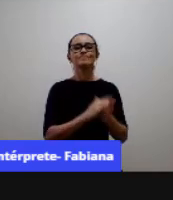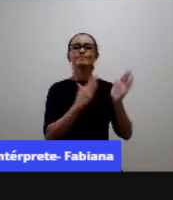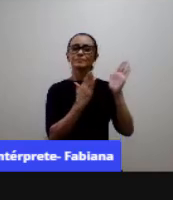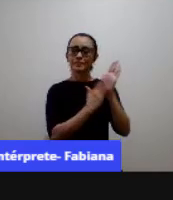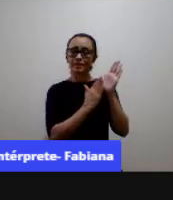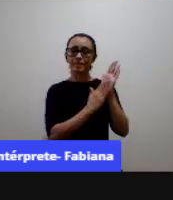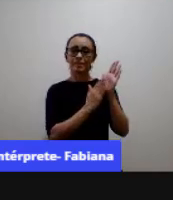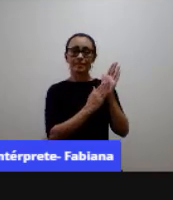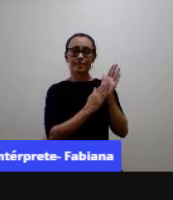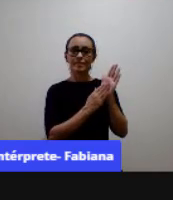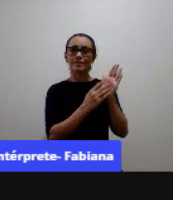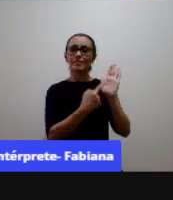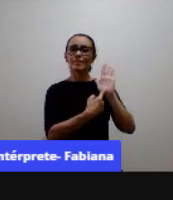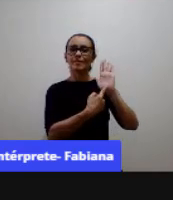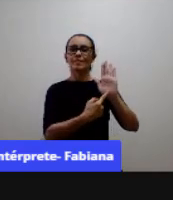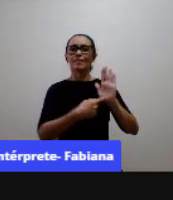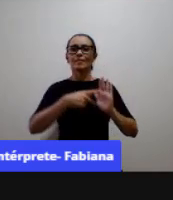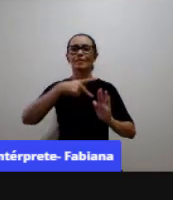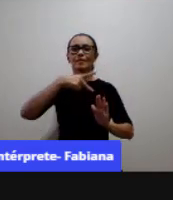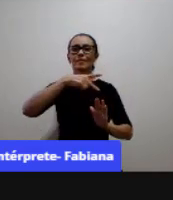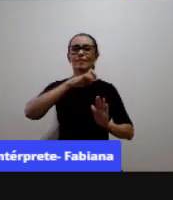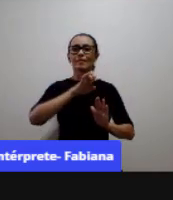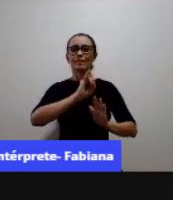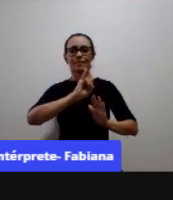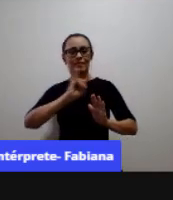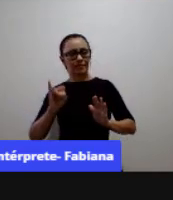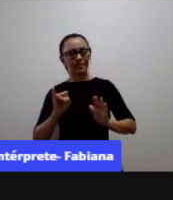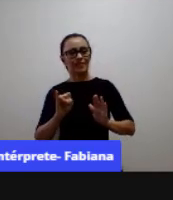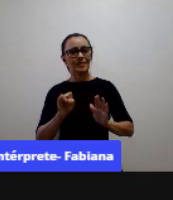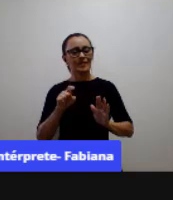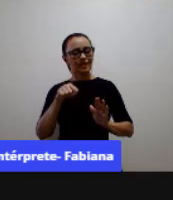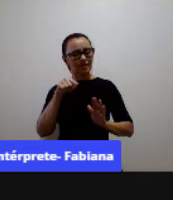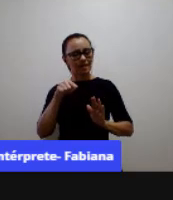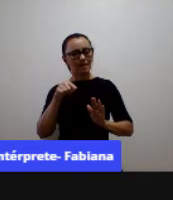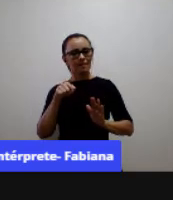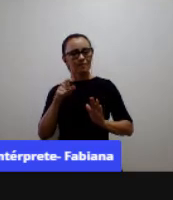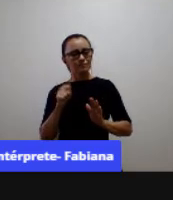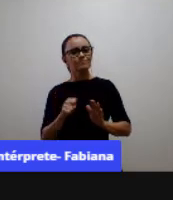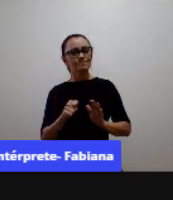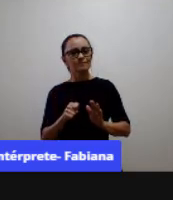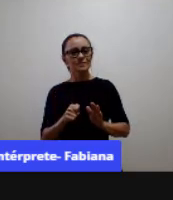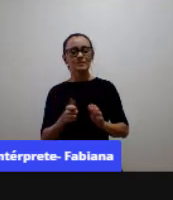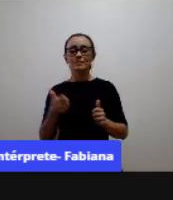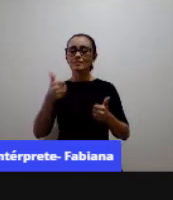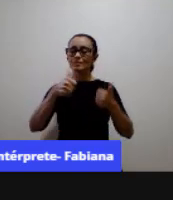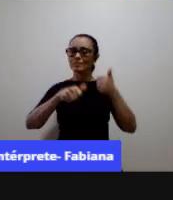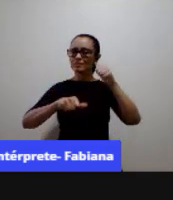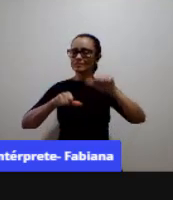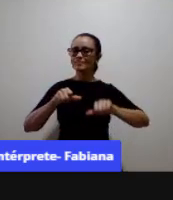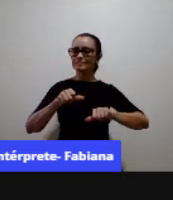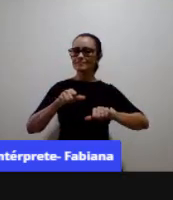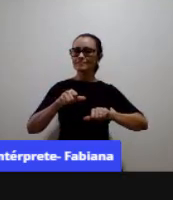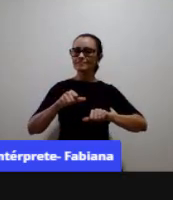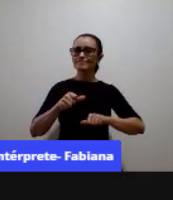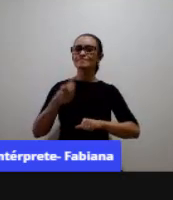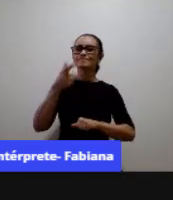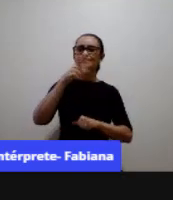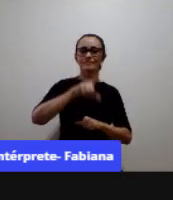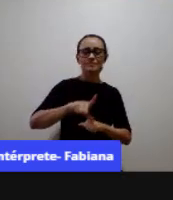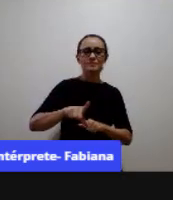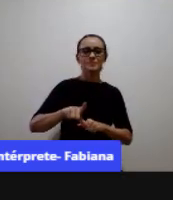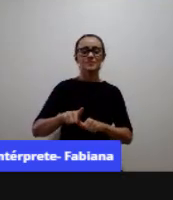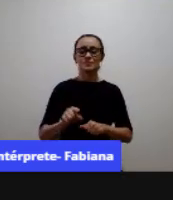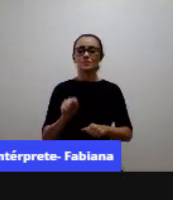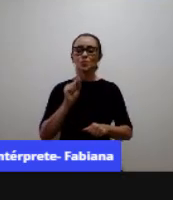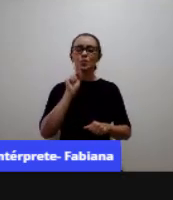no PEI, existe a reavaliação do aluno. Tudo que eu fiz, né, o que ele conseguiu